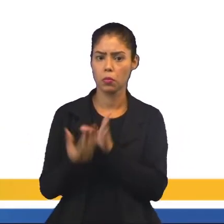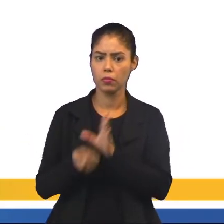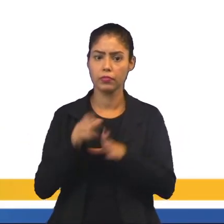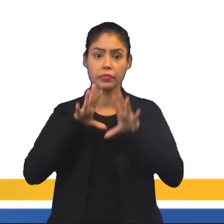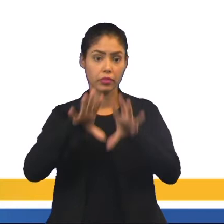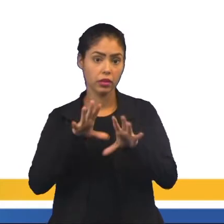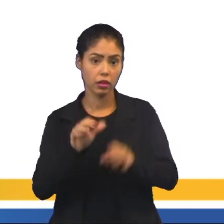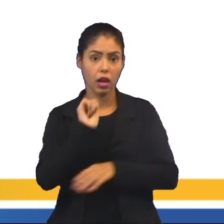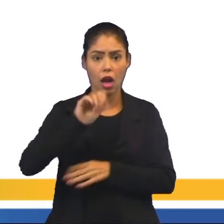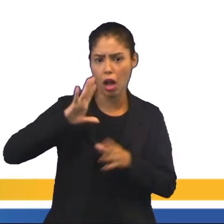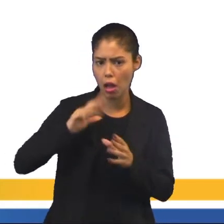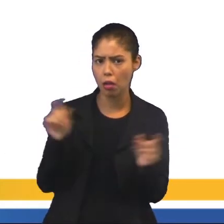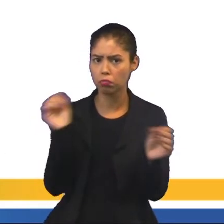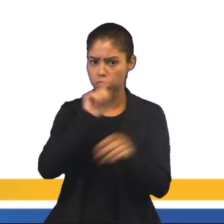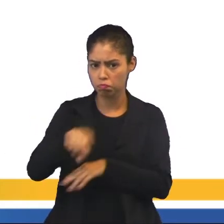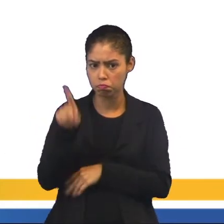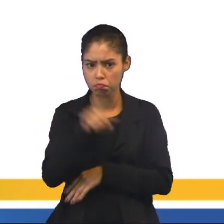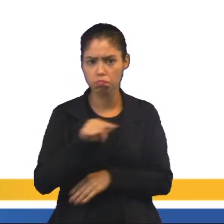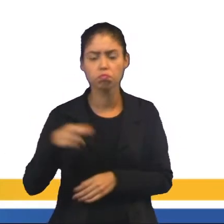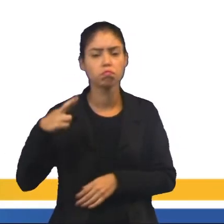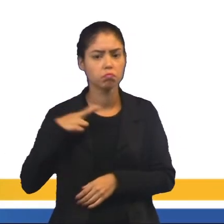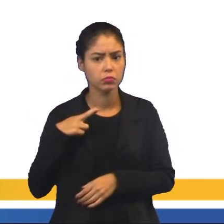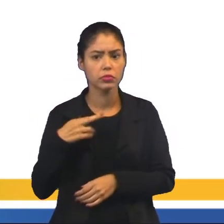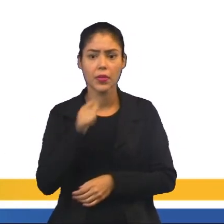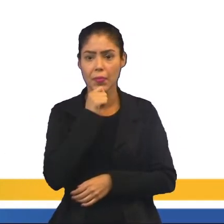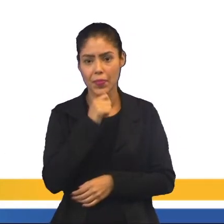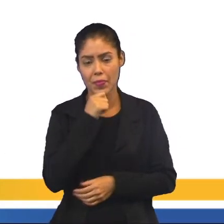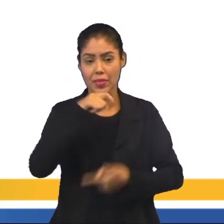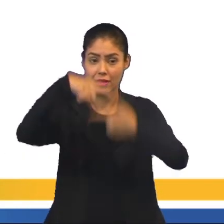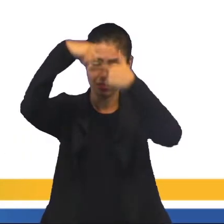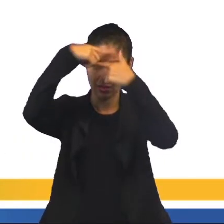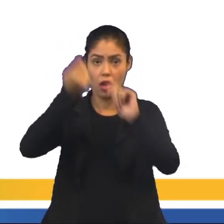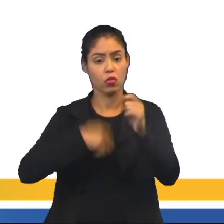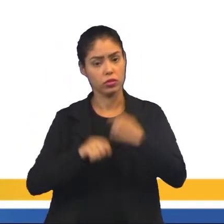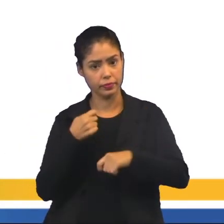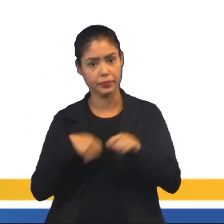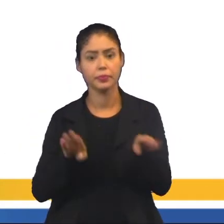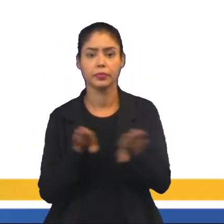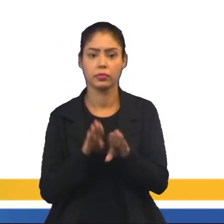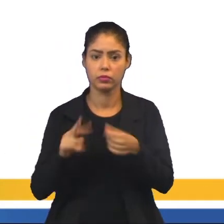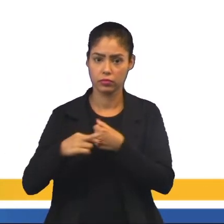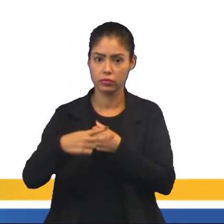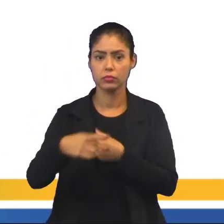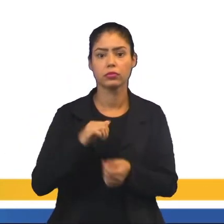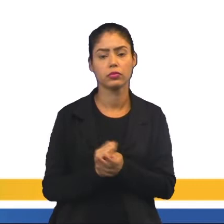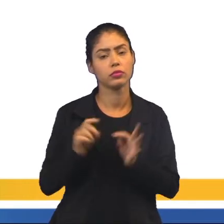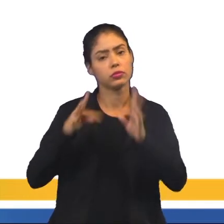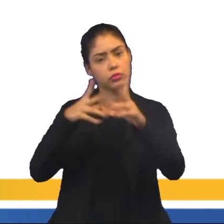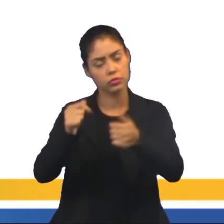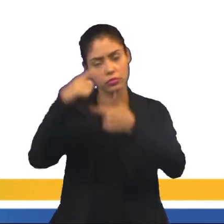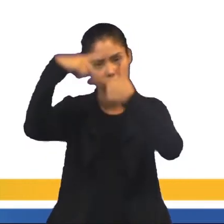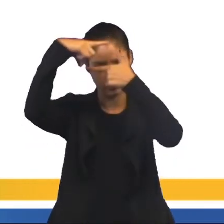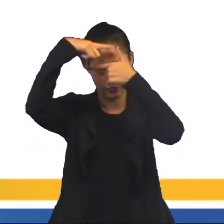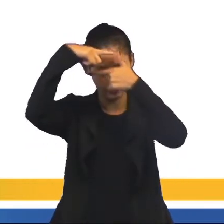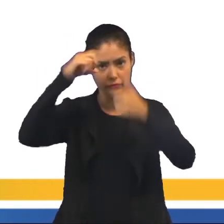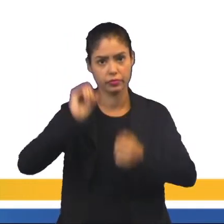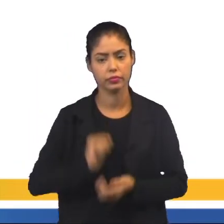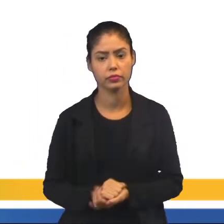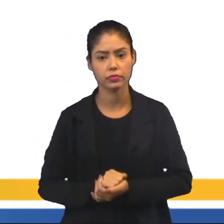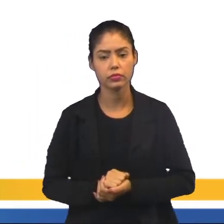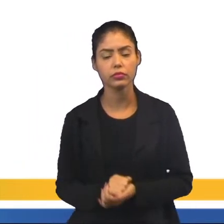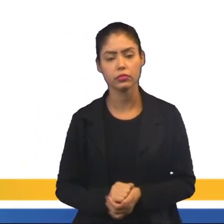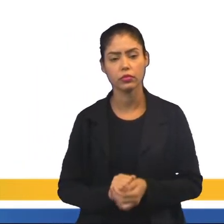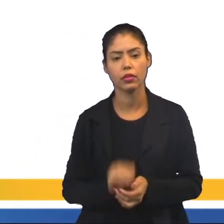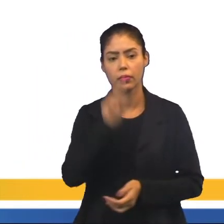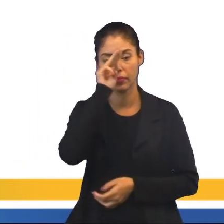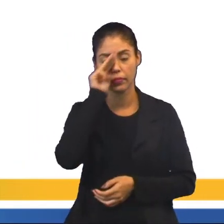produção. Portanto, abolir a propriedade privada é abolir a alienação econômica, né, e, consequentemente, toda forma de alienação.